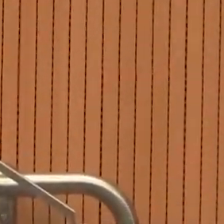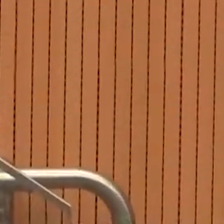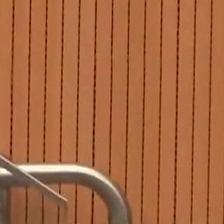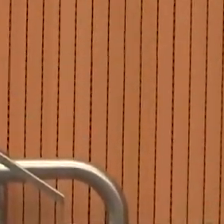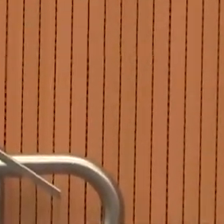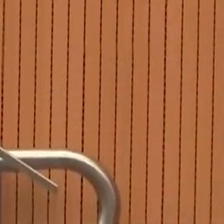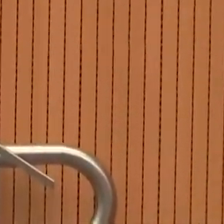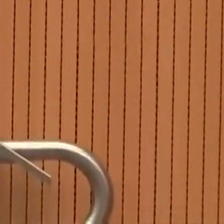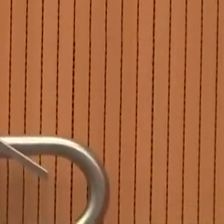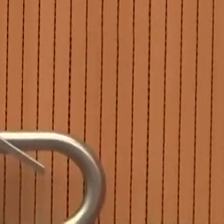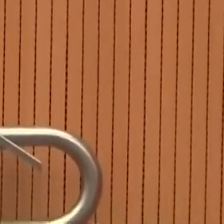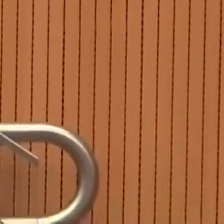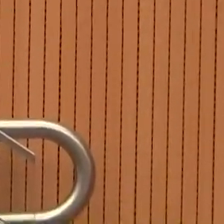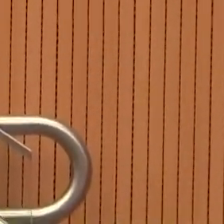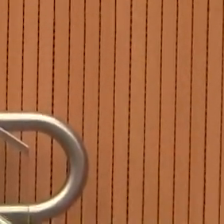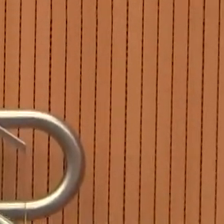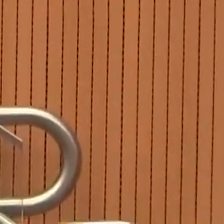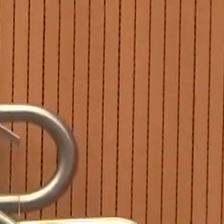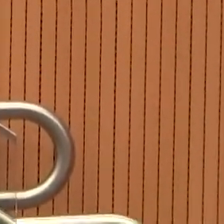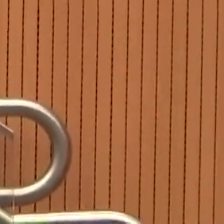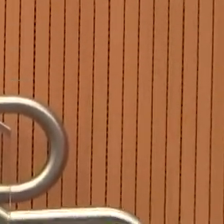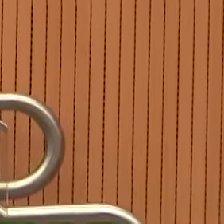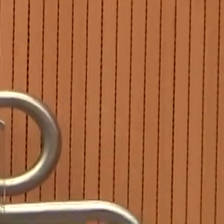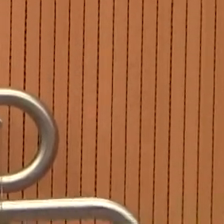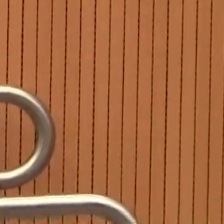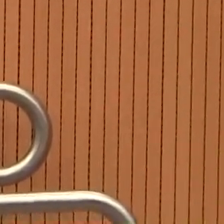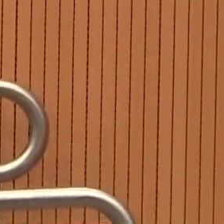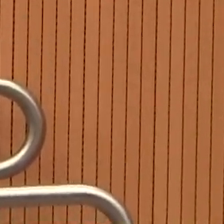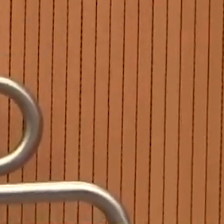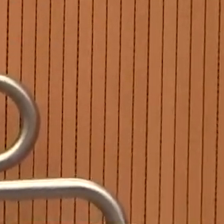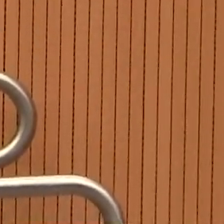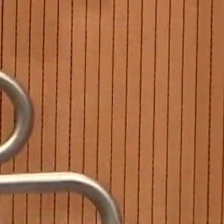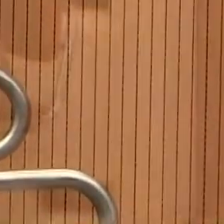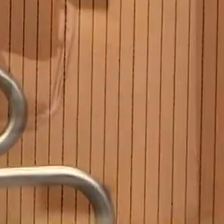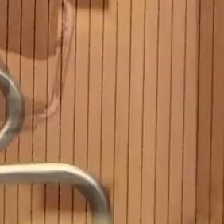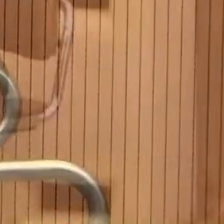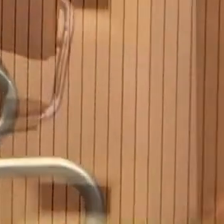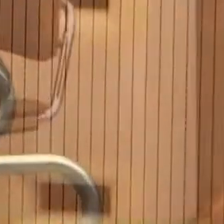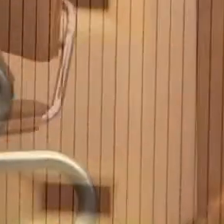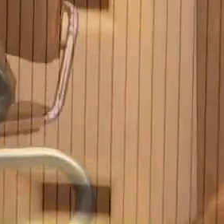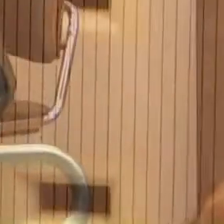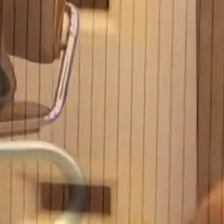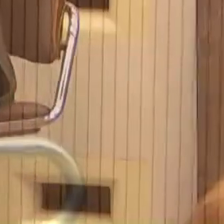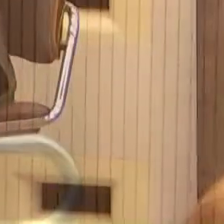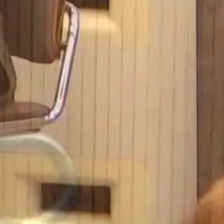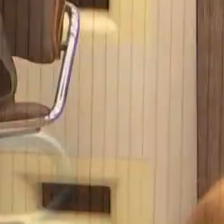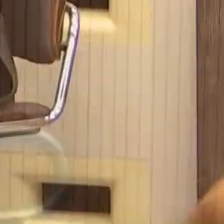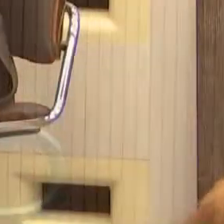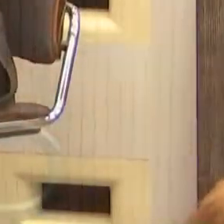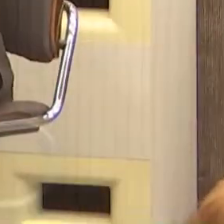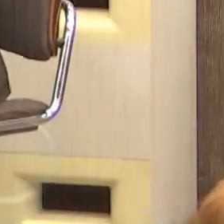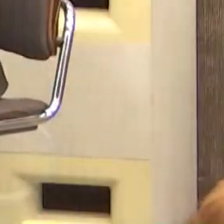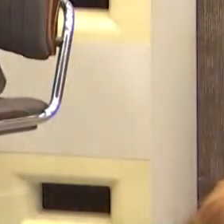o que perdi. Poucos se importam com teu